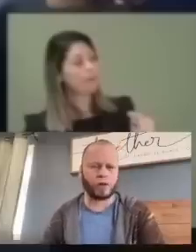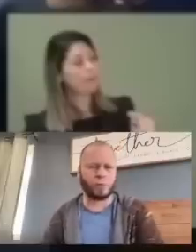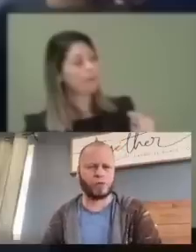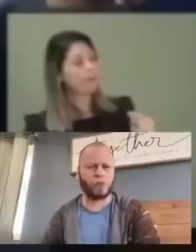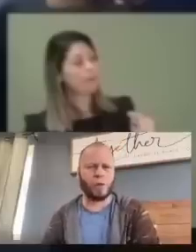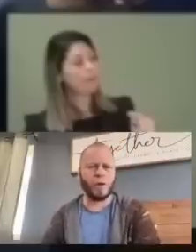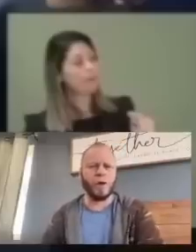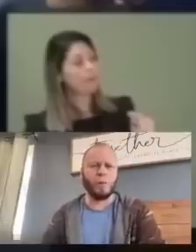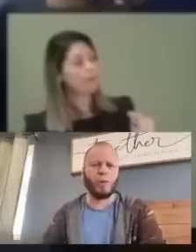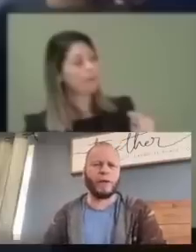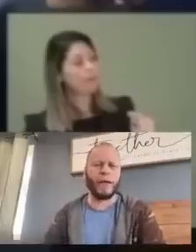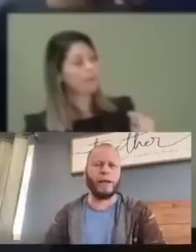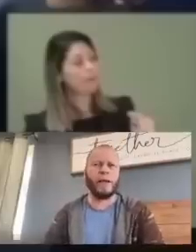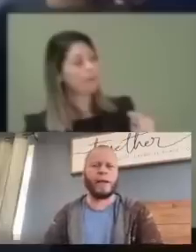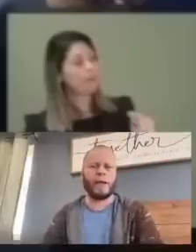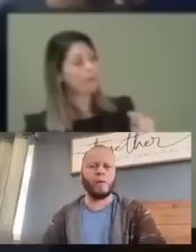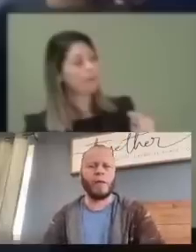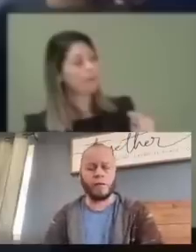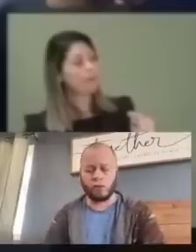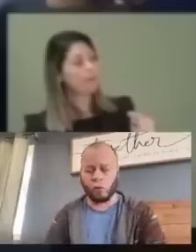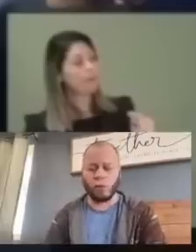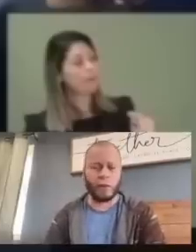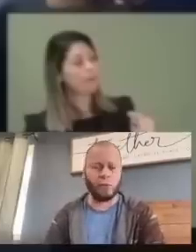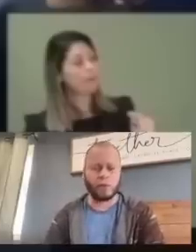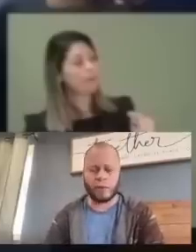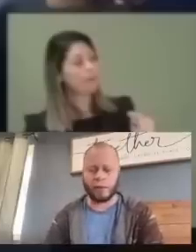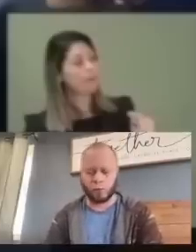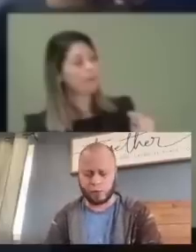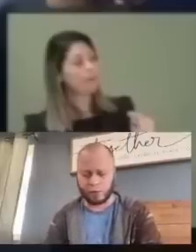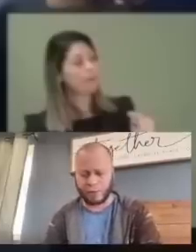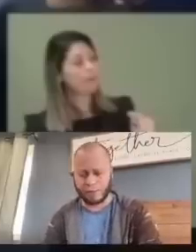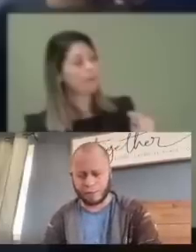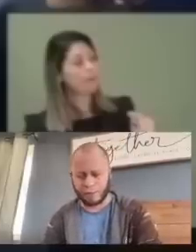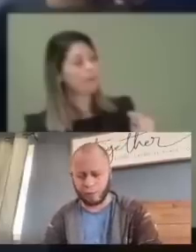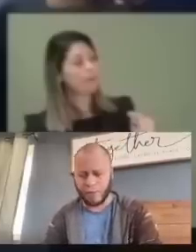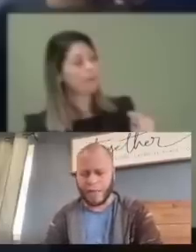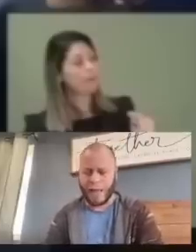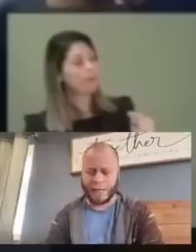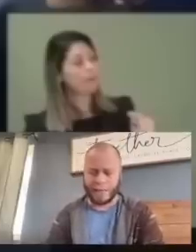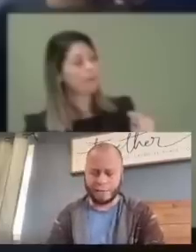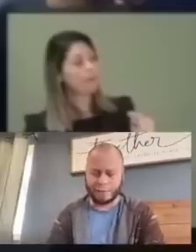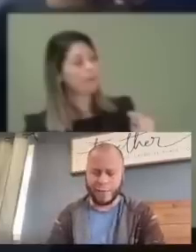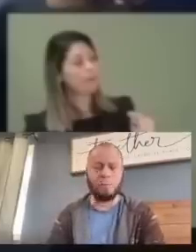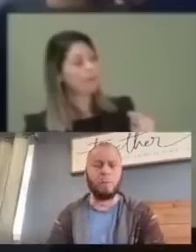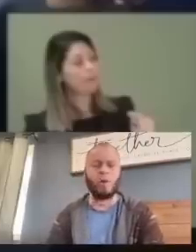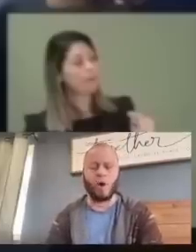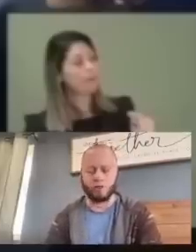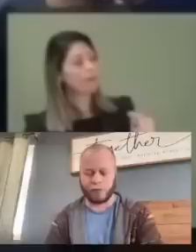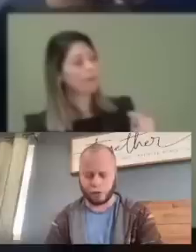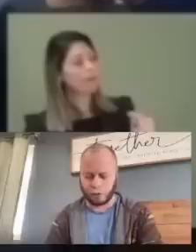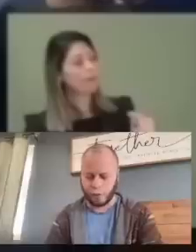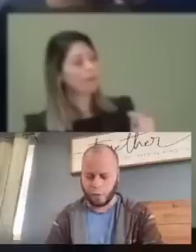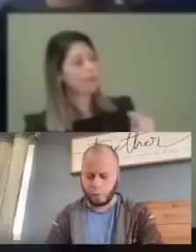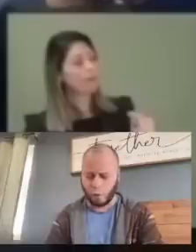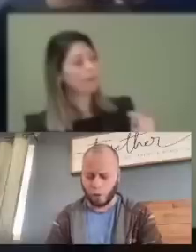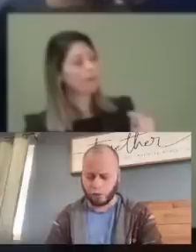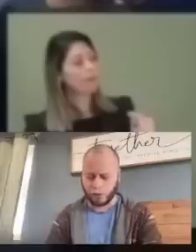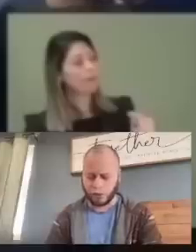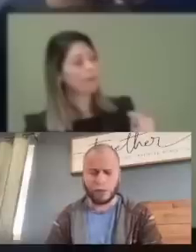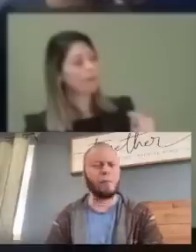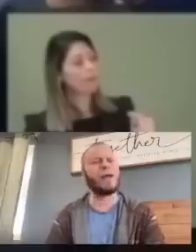muito forte pessoal porque realmente o que o senador está dizendo é que ele tem provas